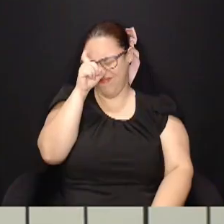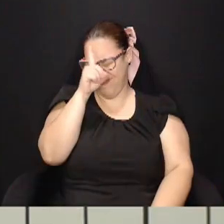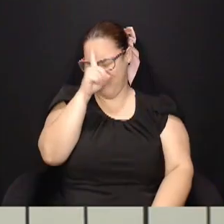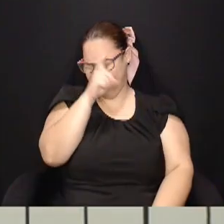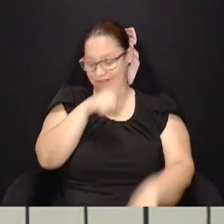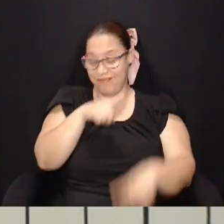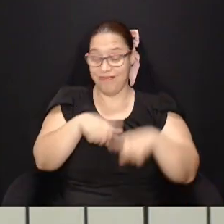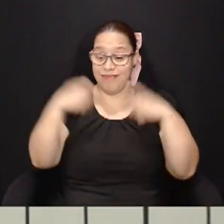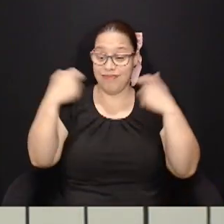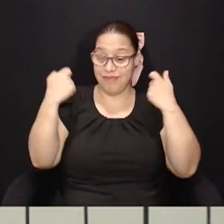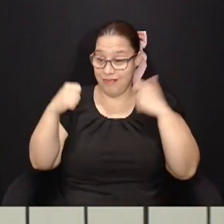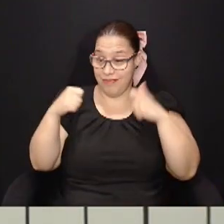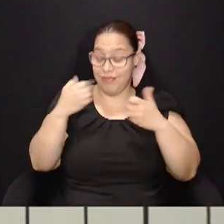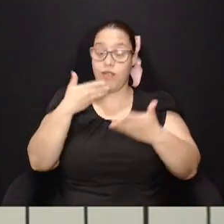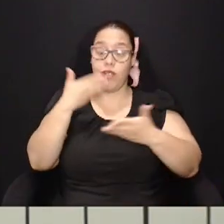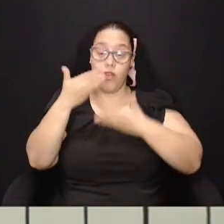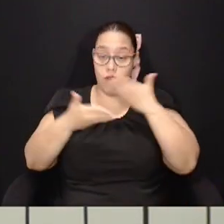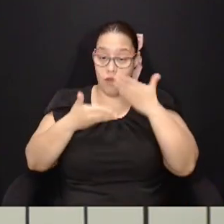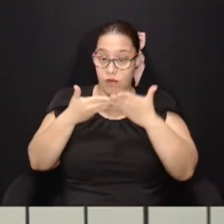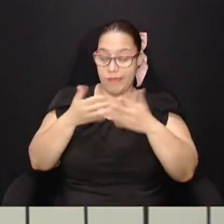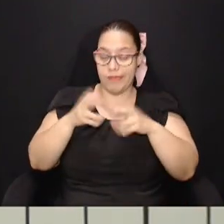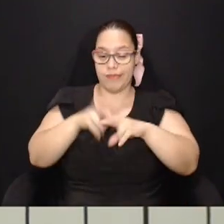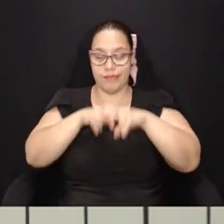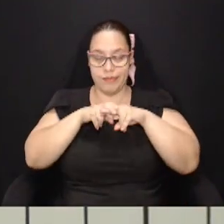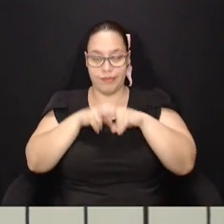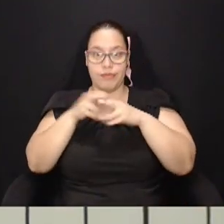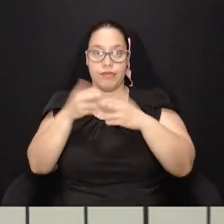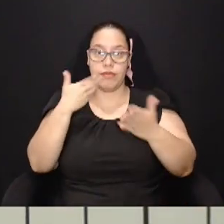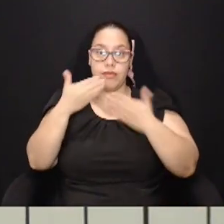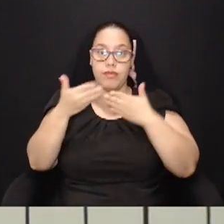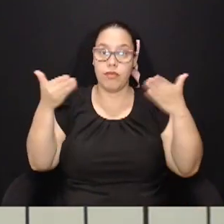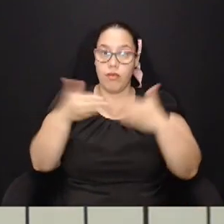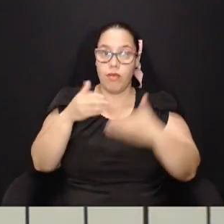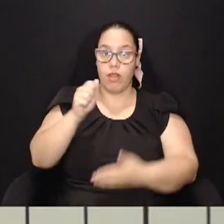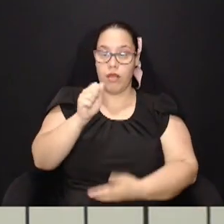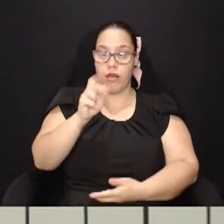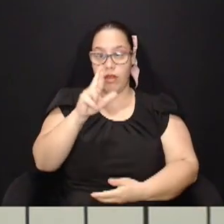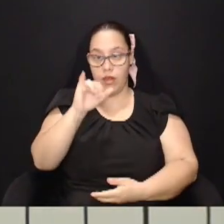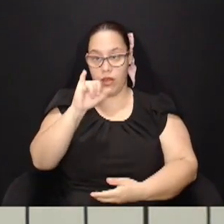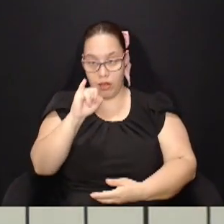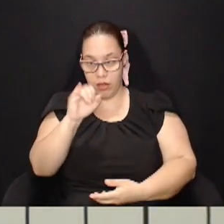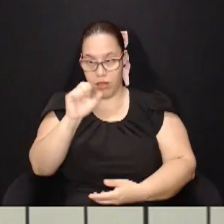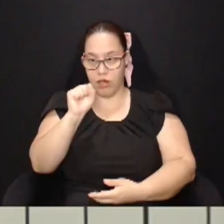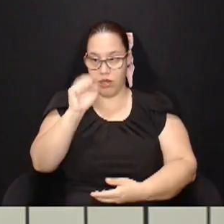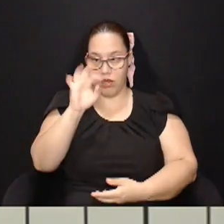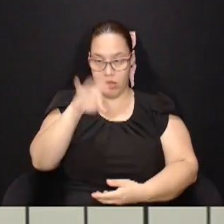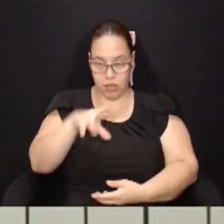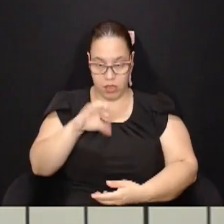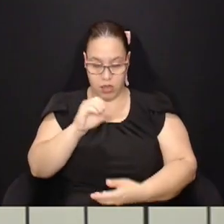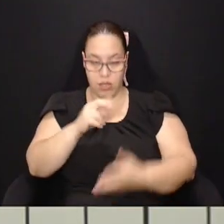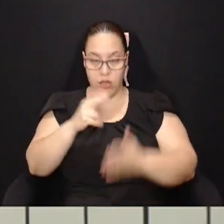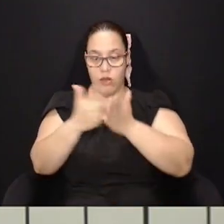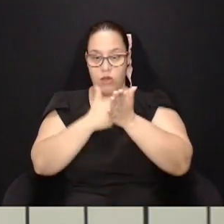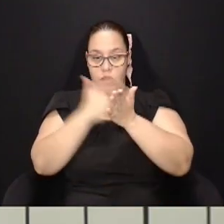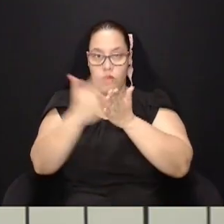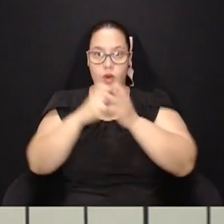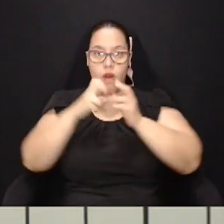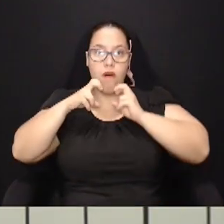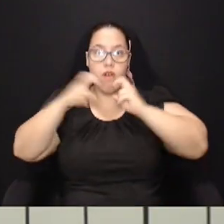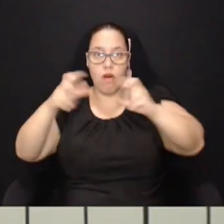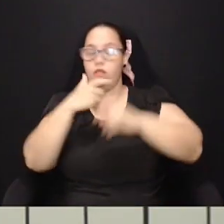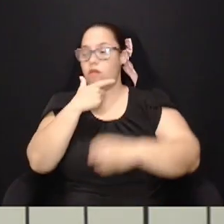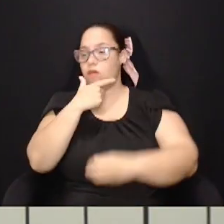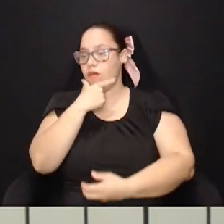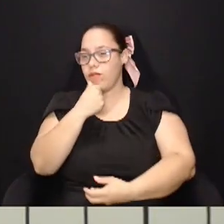ser abordado. Por isso, eu converso agora com o Ari Santos, ele que é autor do livro O Grito do Menino que Não